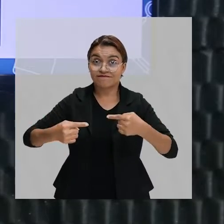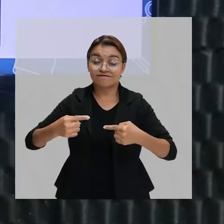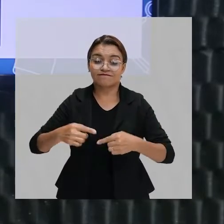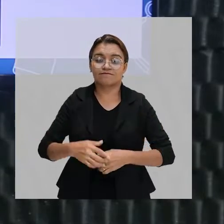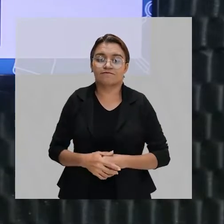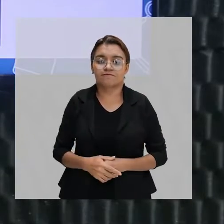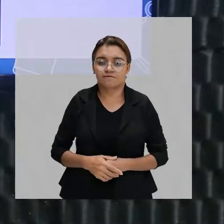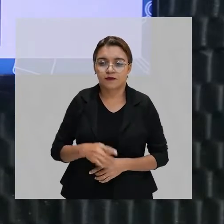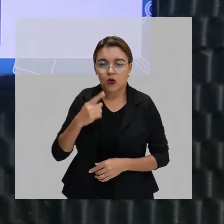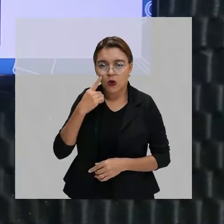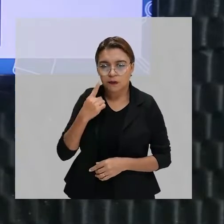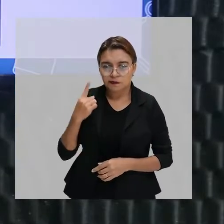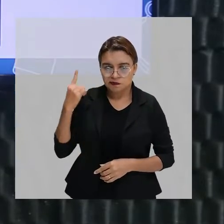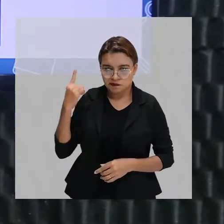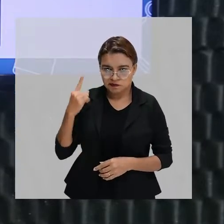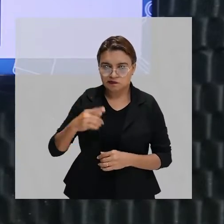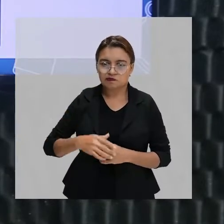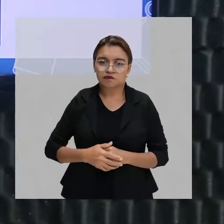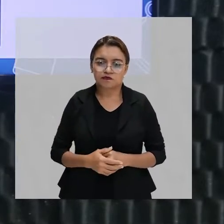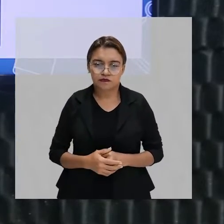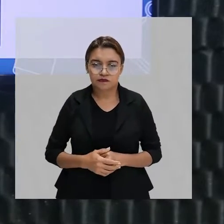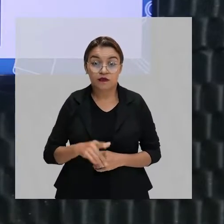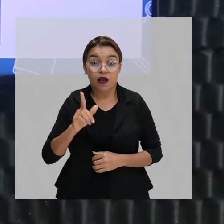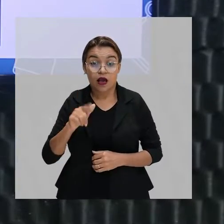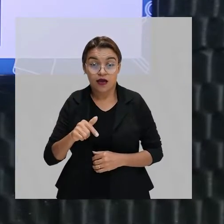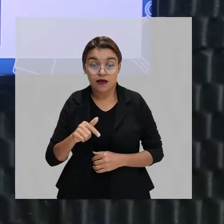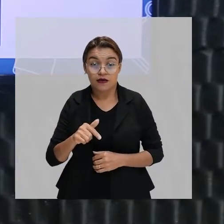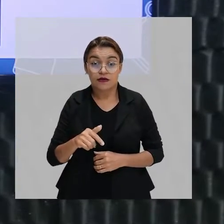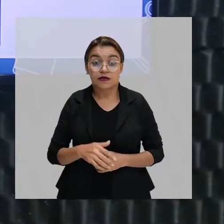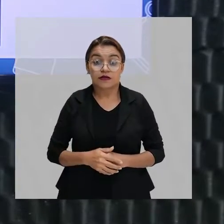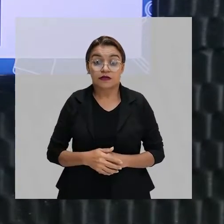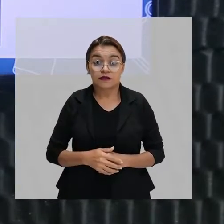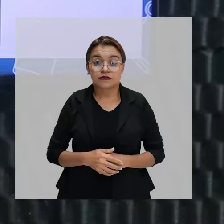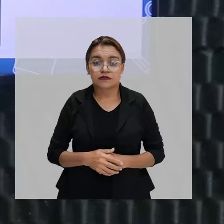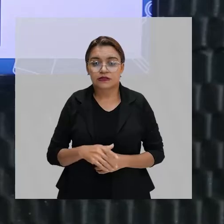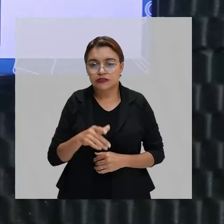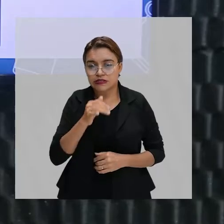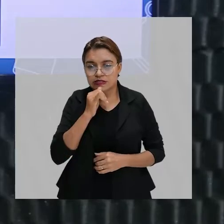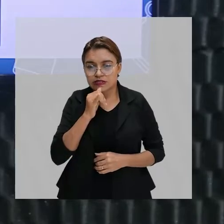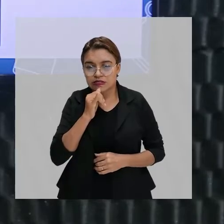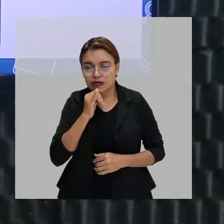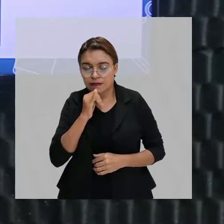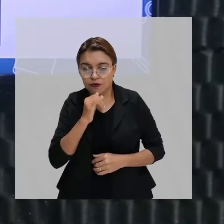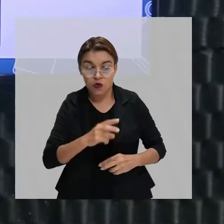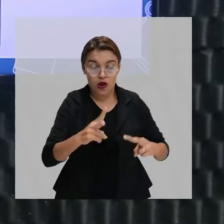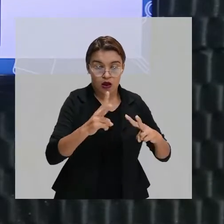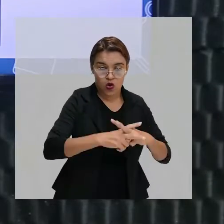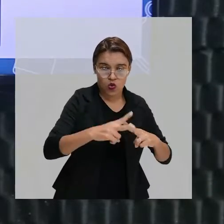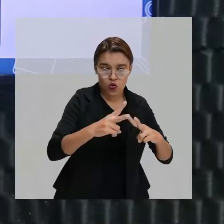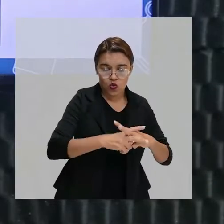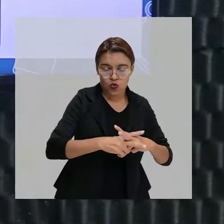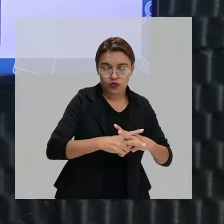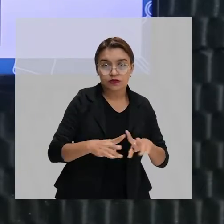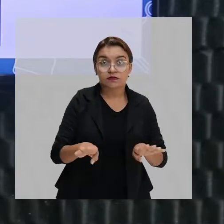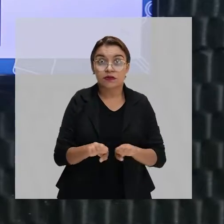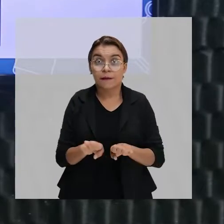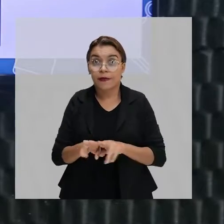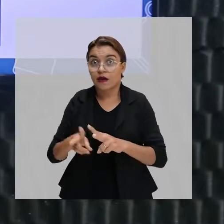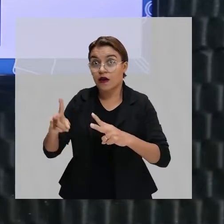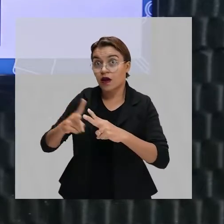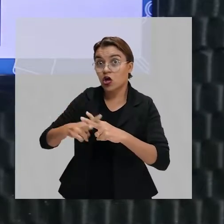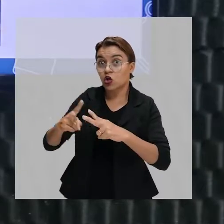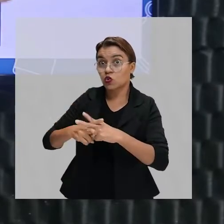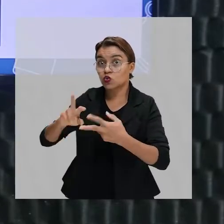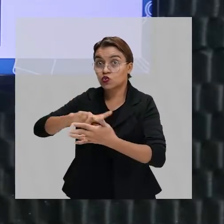Oi tá aqui ó ambas são formas de combate tanto a luta quanto a arte